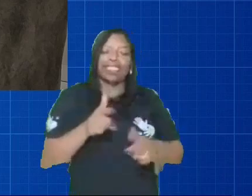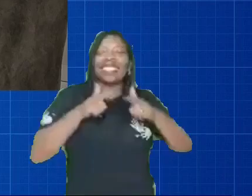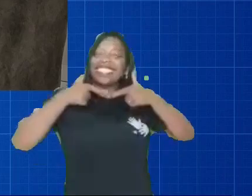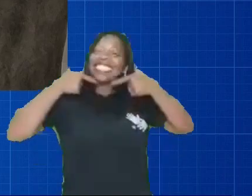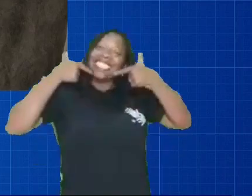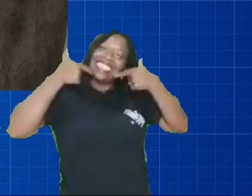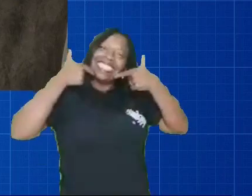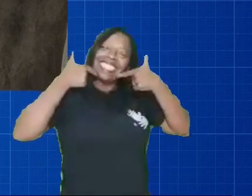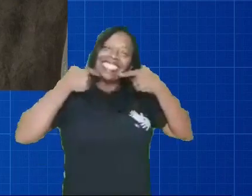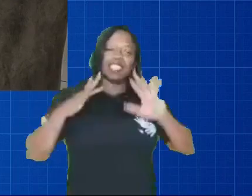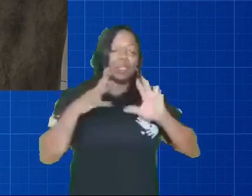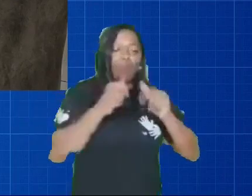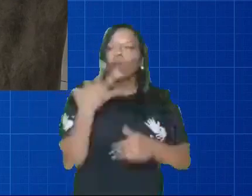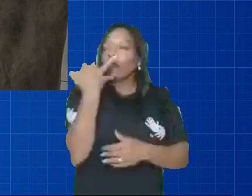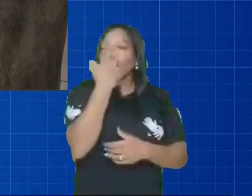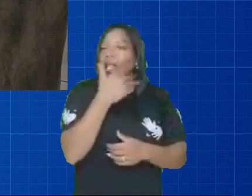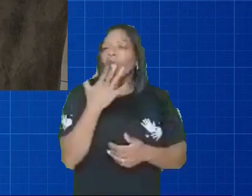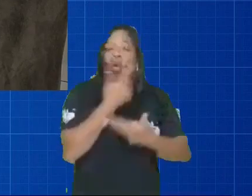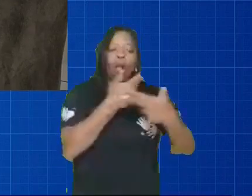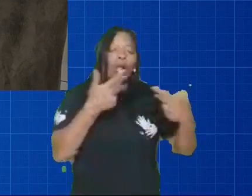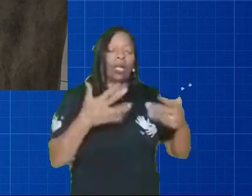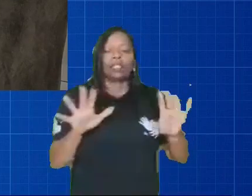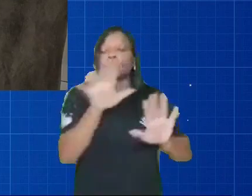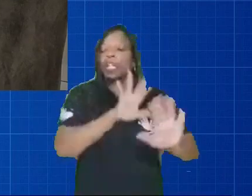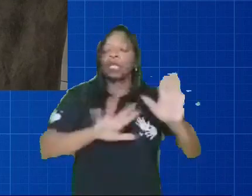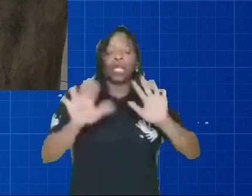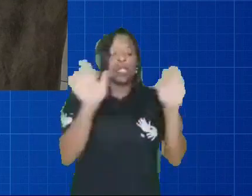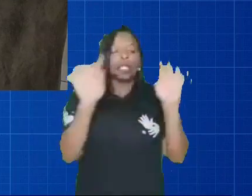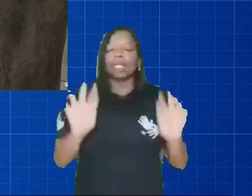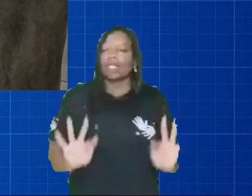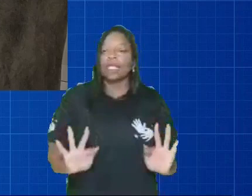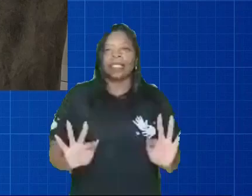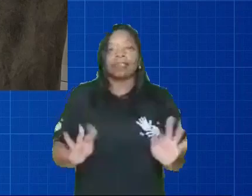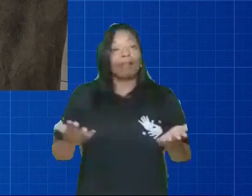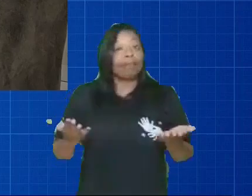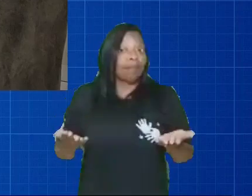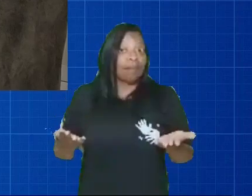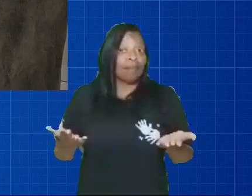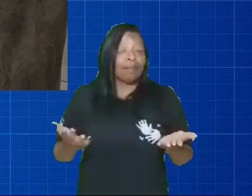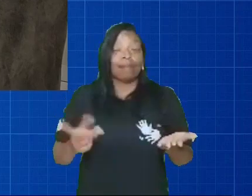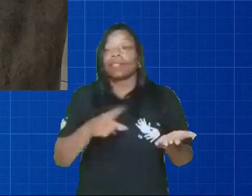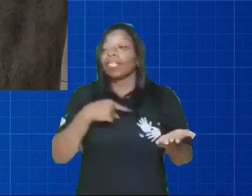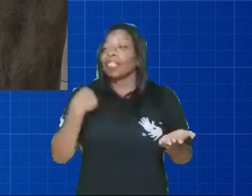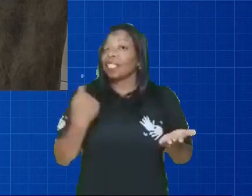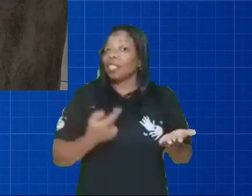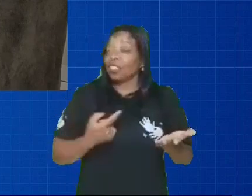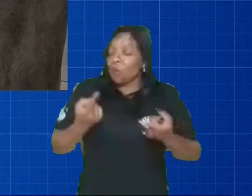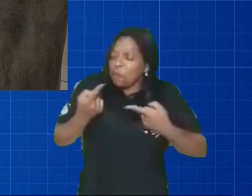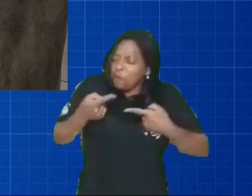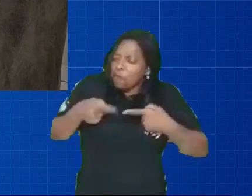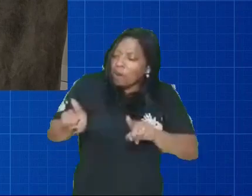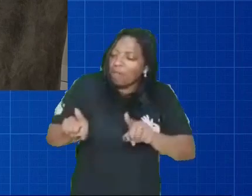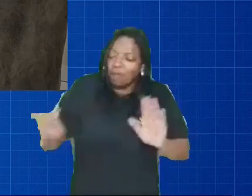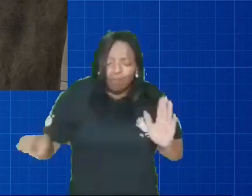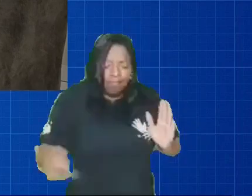uma coisa que a gente tem trabalhado com os professores que tem levado para as crianças também é justamente essa parar para olhar, né? É um projeto que a